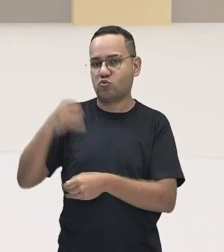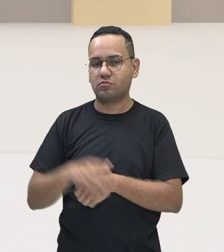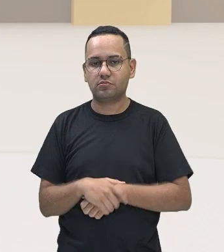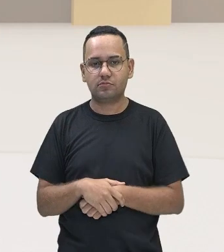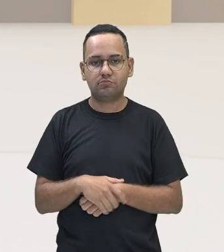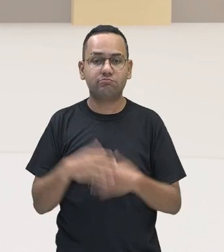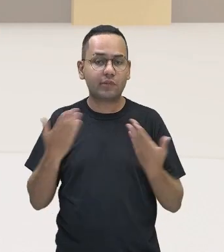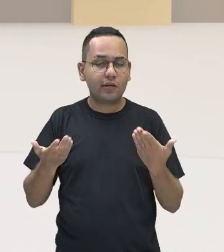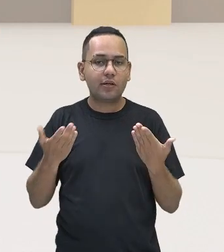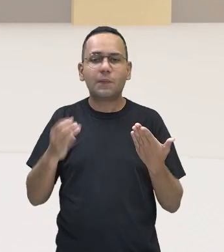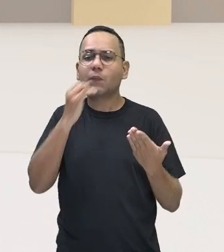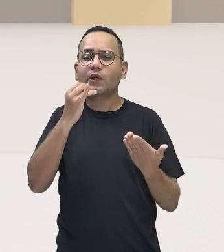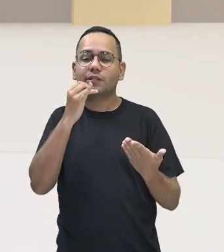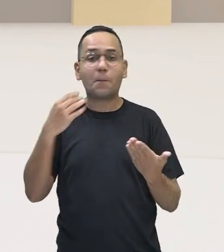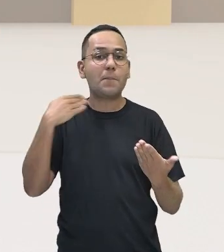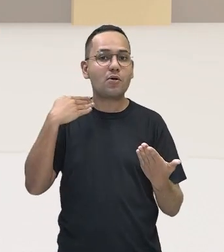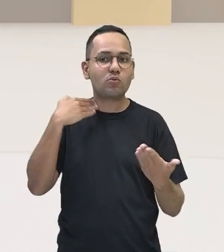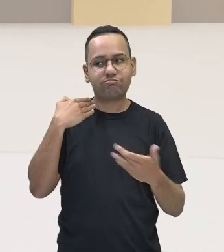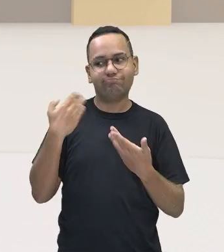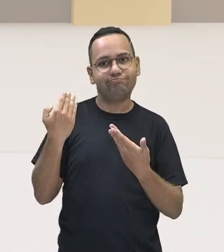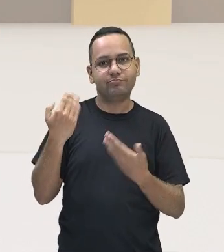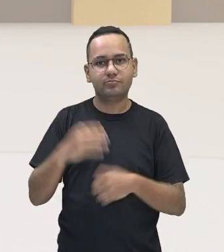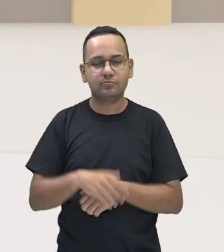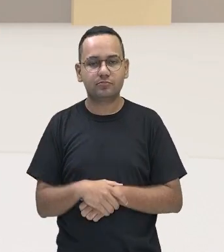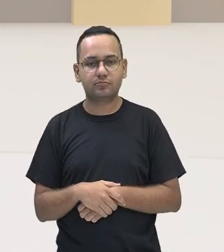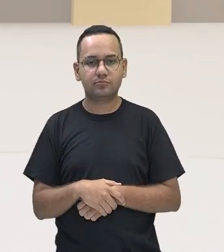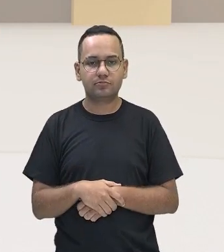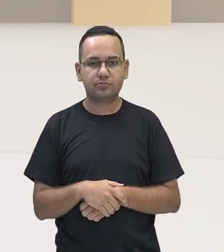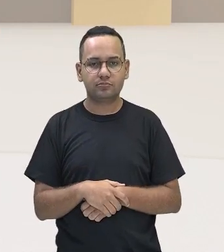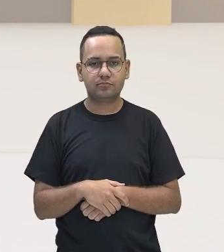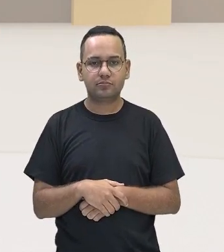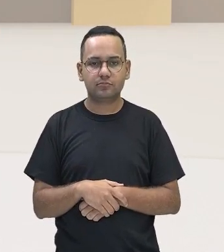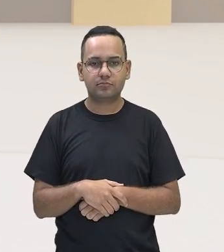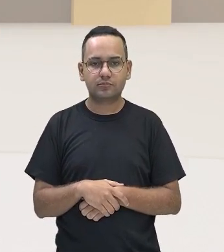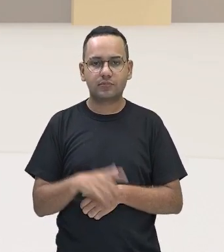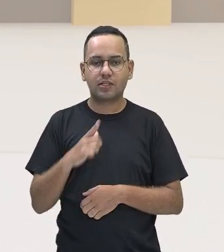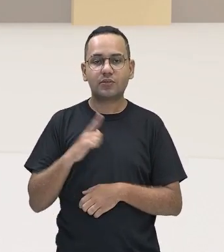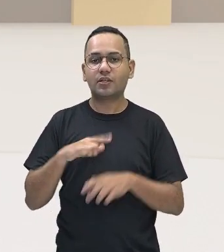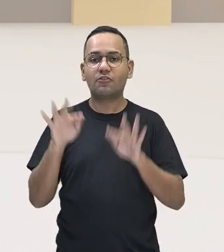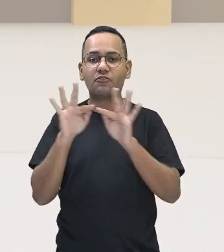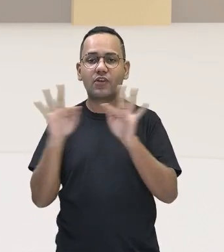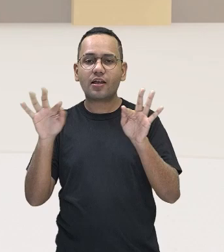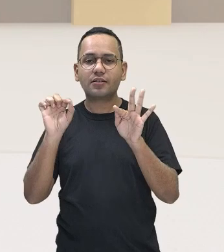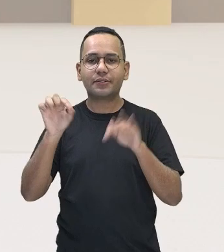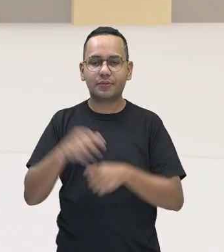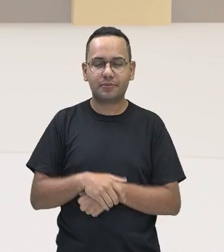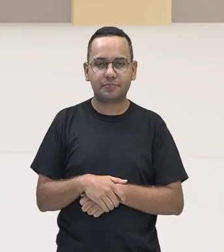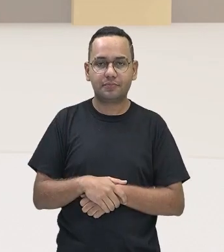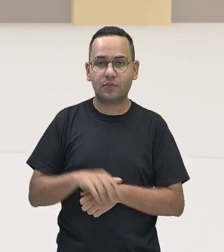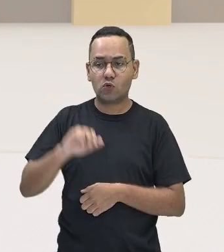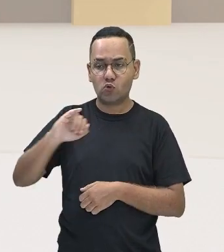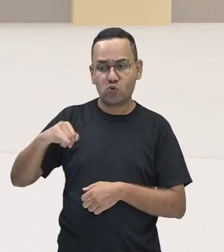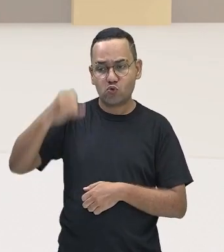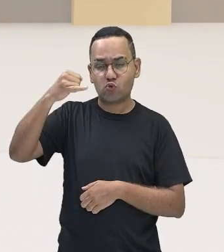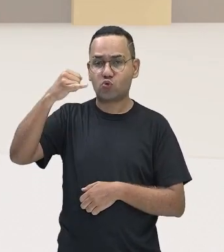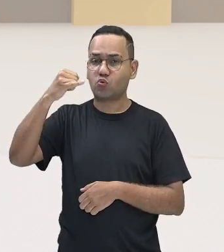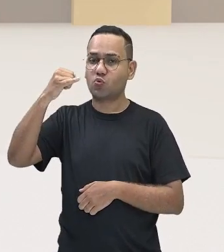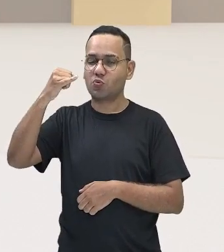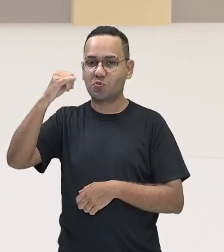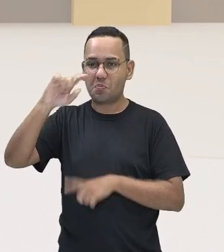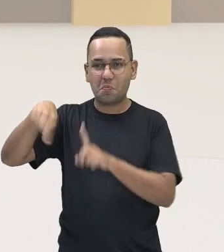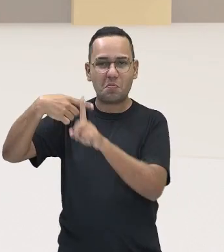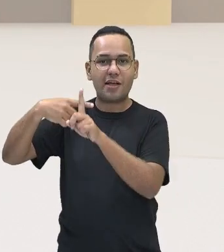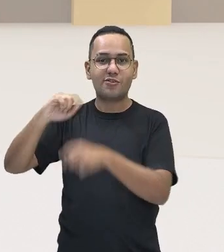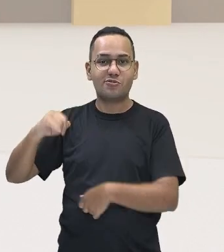pelos juros compostos. Por isso que a gente ouve aquela grande frase, né? Juros sobre juros. Exatamente. Né? Por quê? Porque o